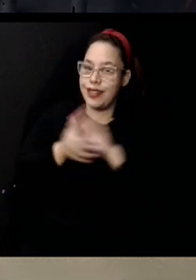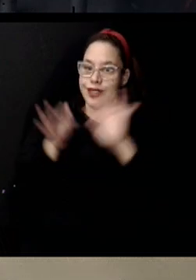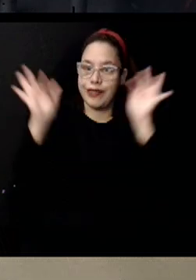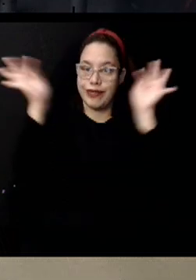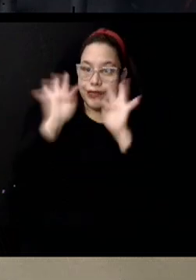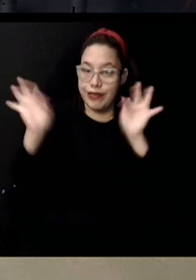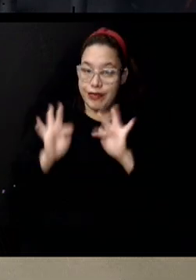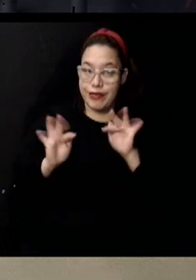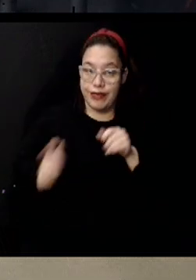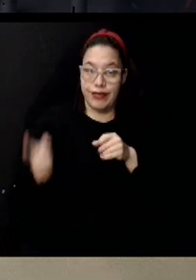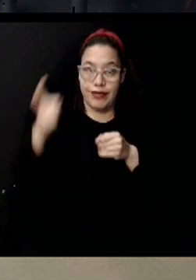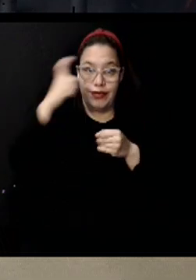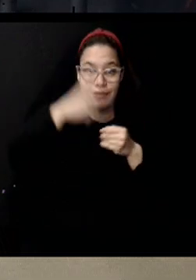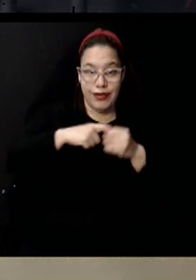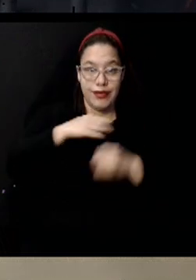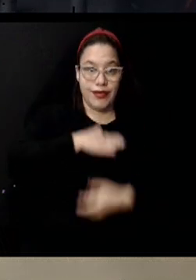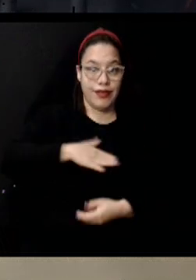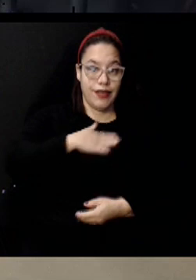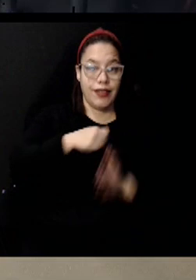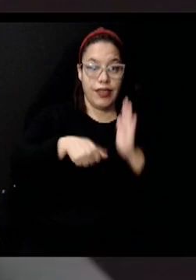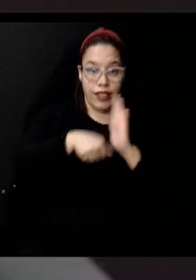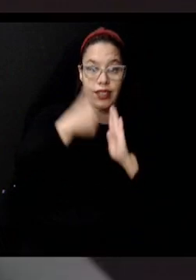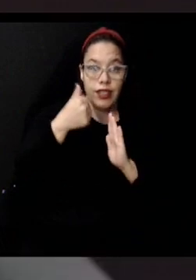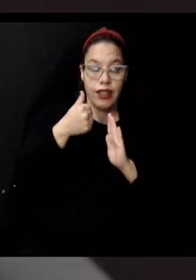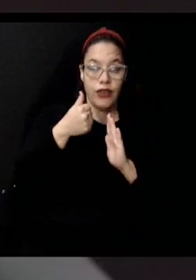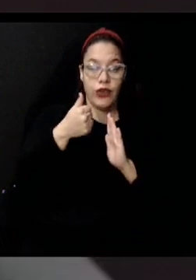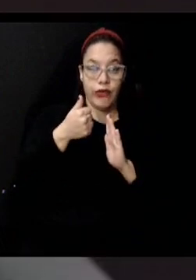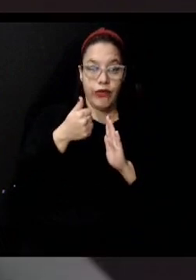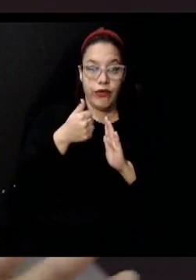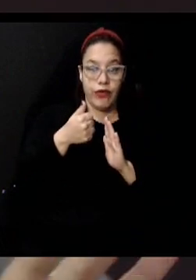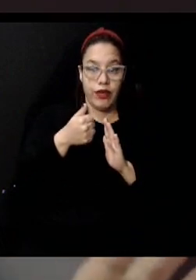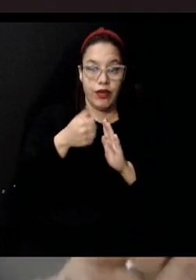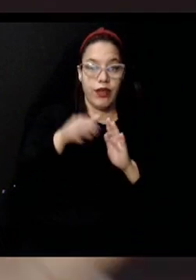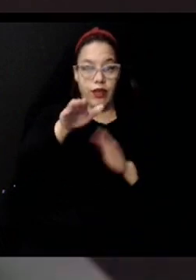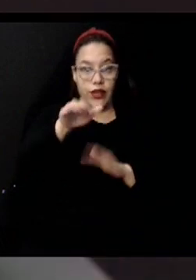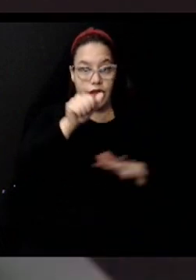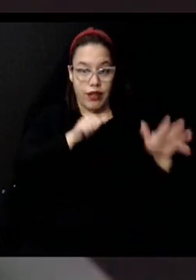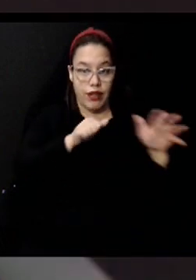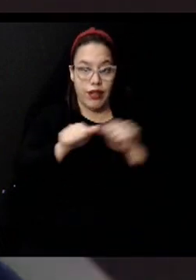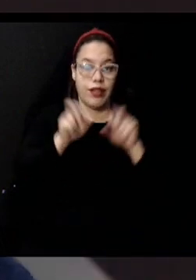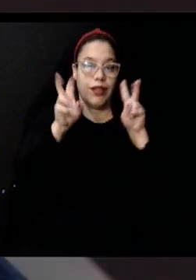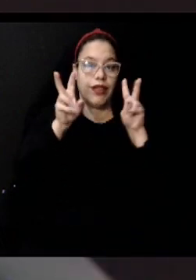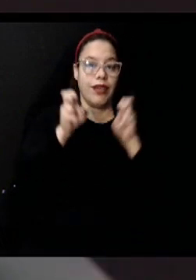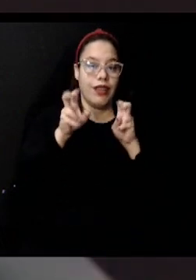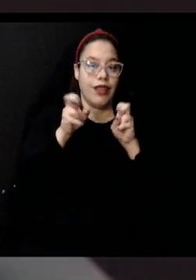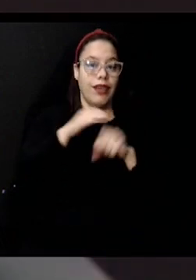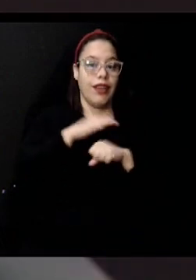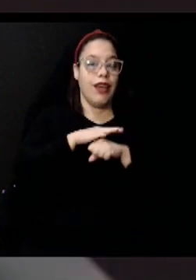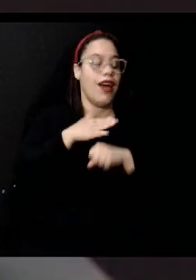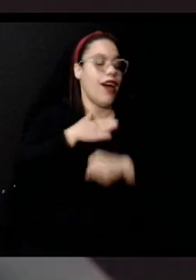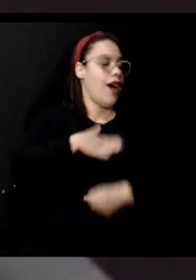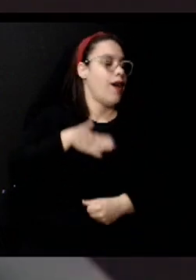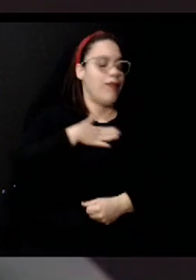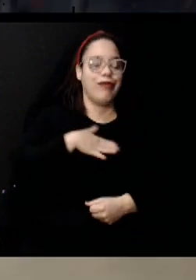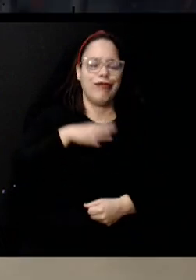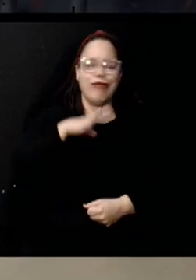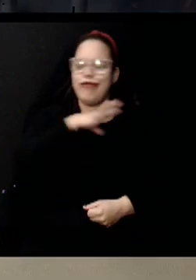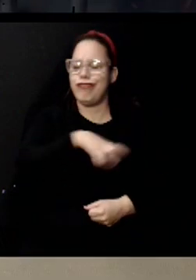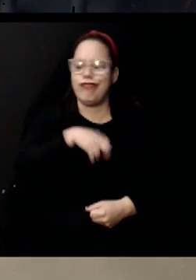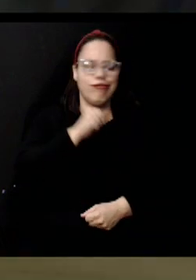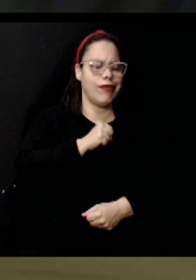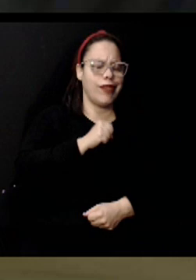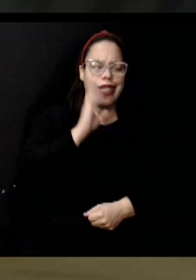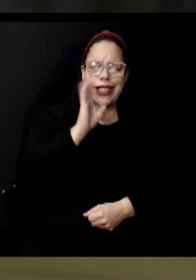volta, gostei muito da primeira vez que eu vim, quando me chamaram pode vir, e esse tema adorei, me apaixonei por ele já.